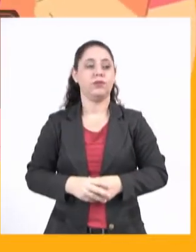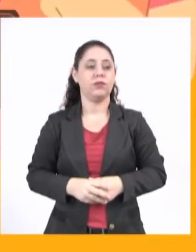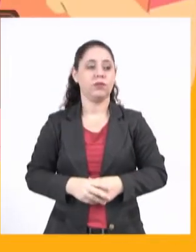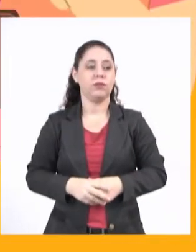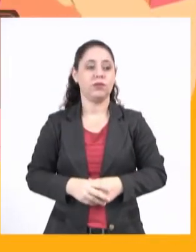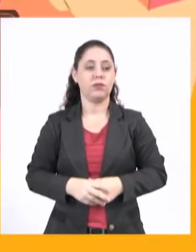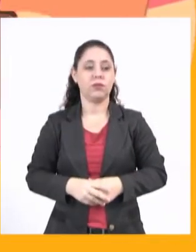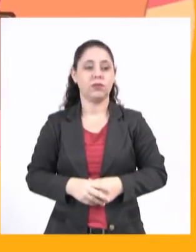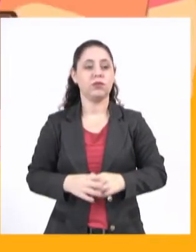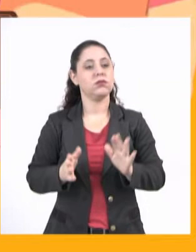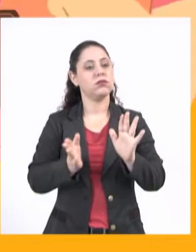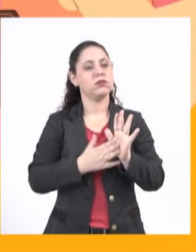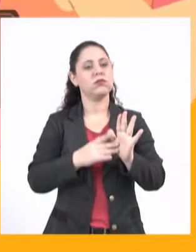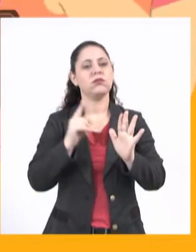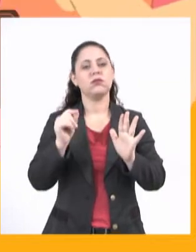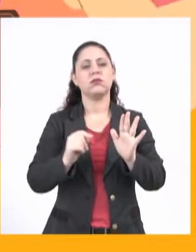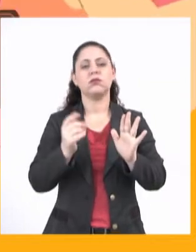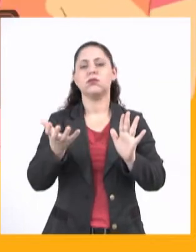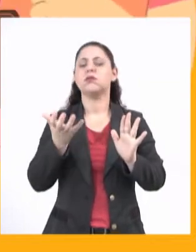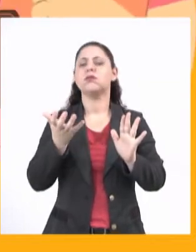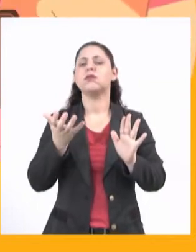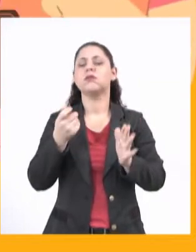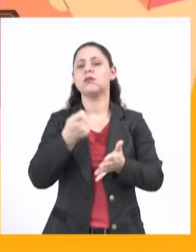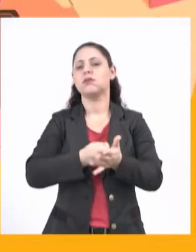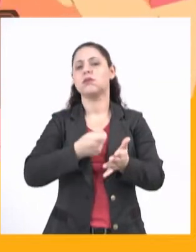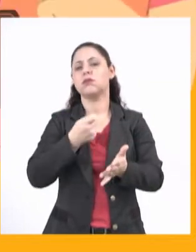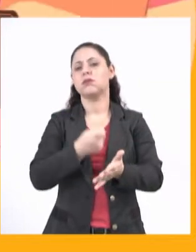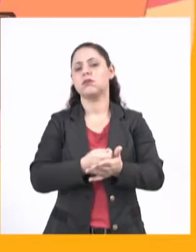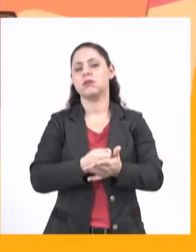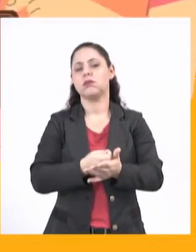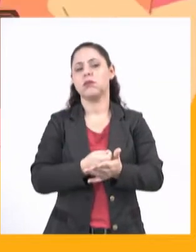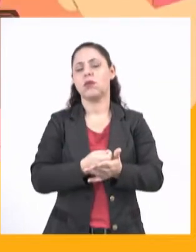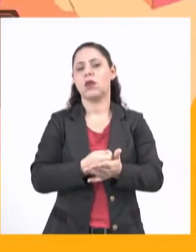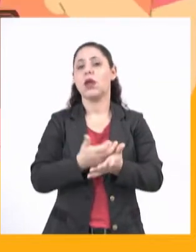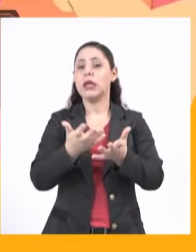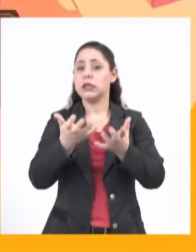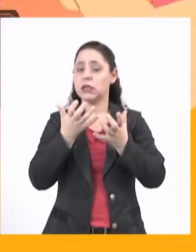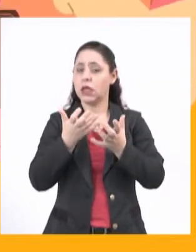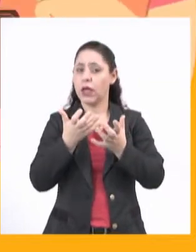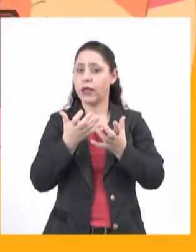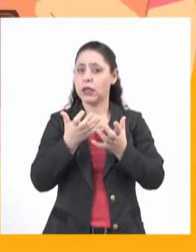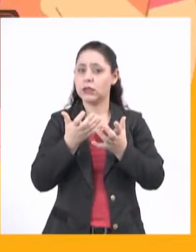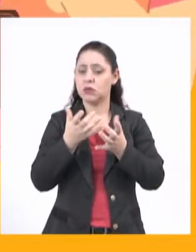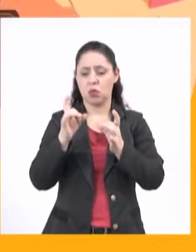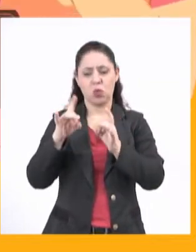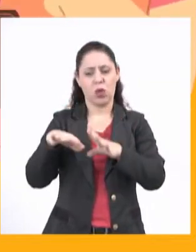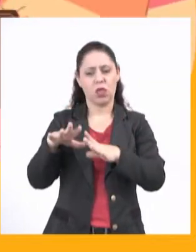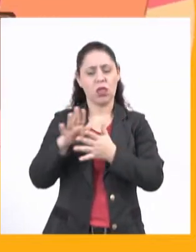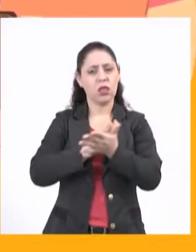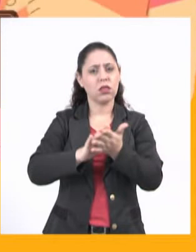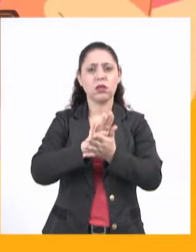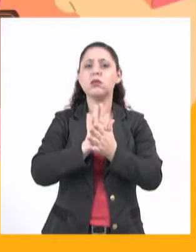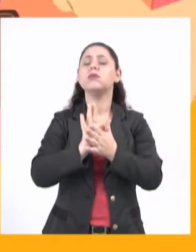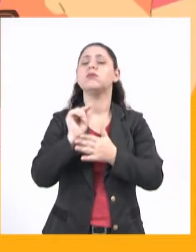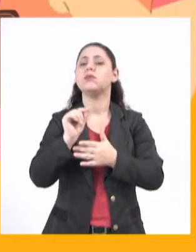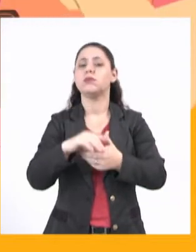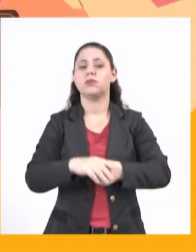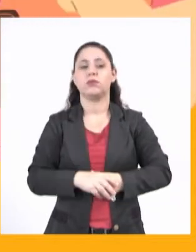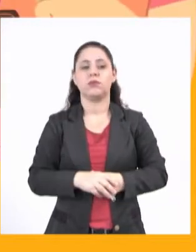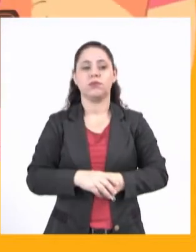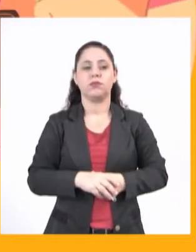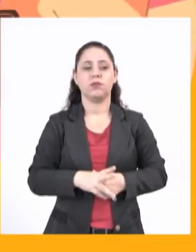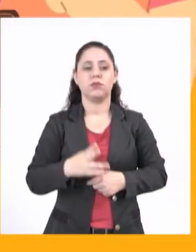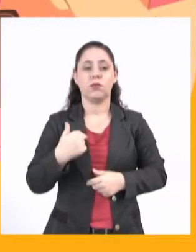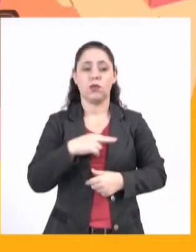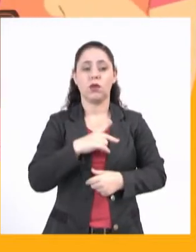E na nossa proposta, né? O que que a gente quer garantir, o que que a gente não abre mão de forma nenhuma, é que a gente